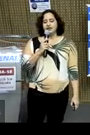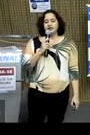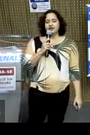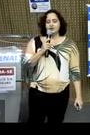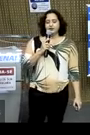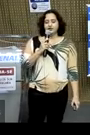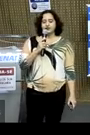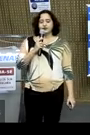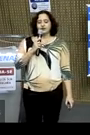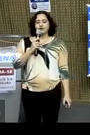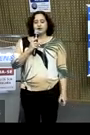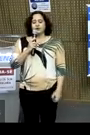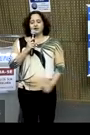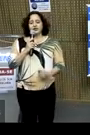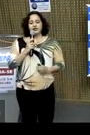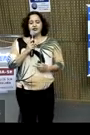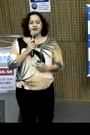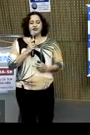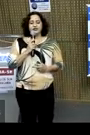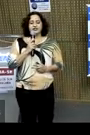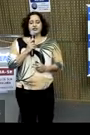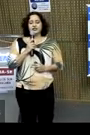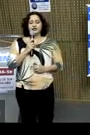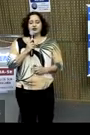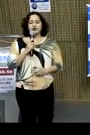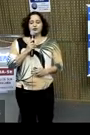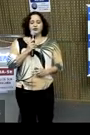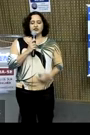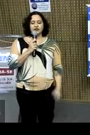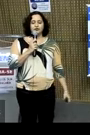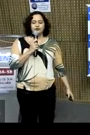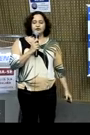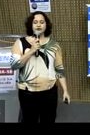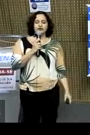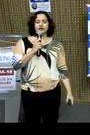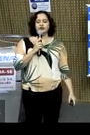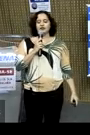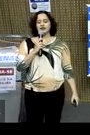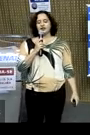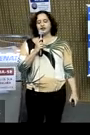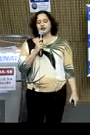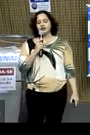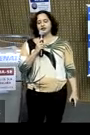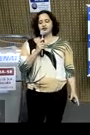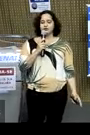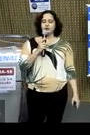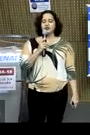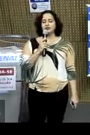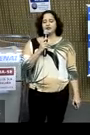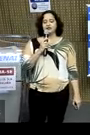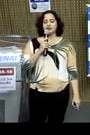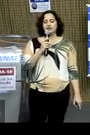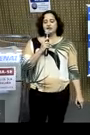semestre 15%. Uma taxa negativa de 79% e uma taxa negativa no